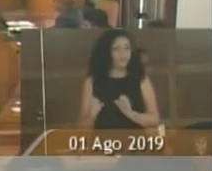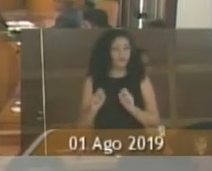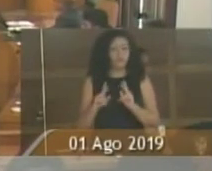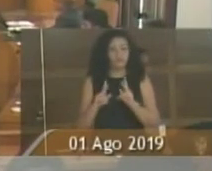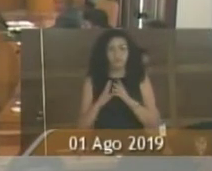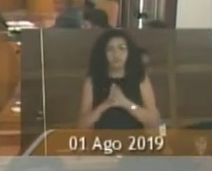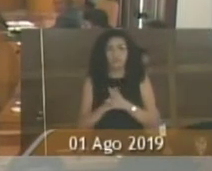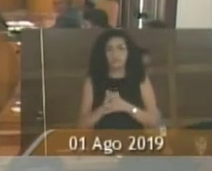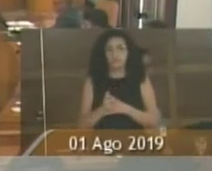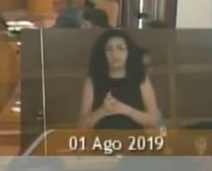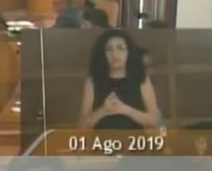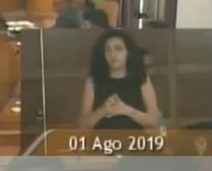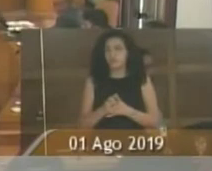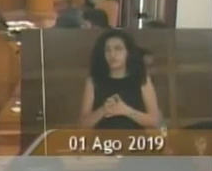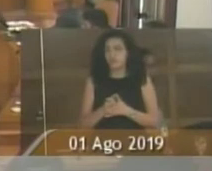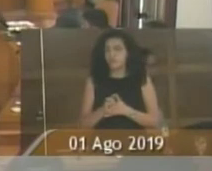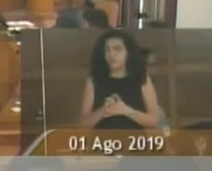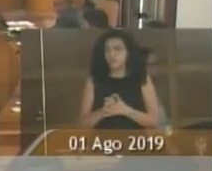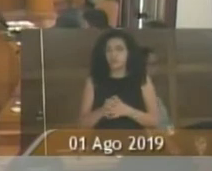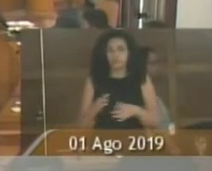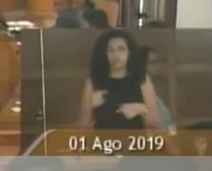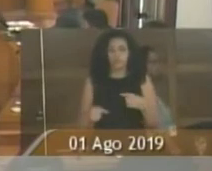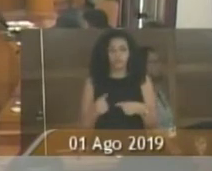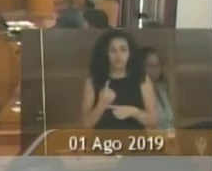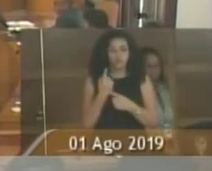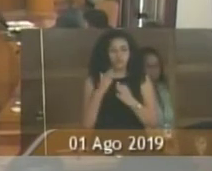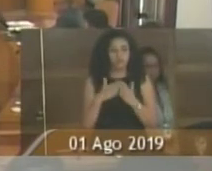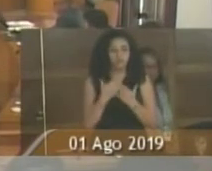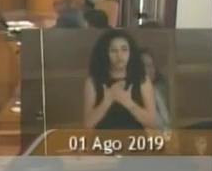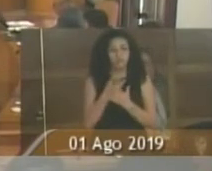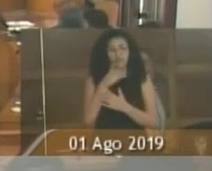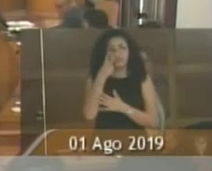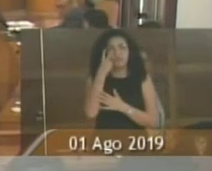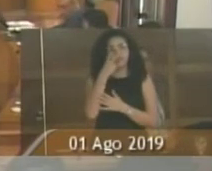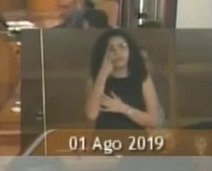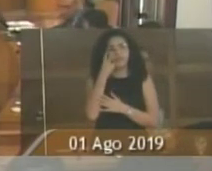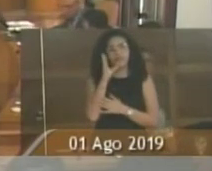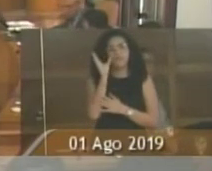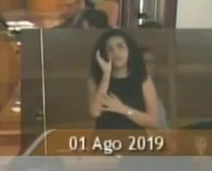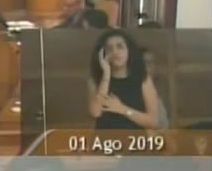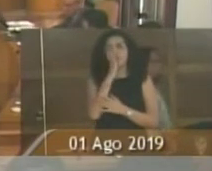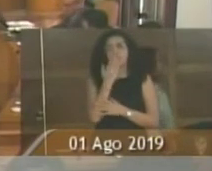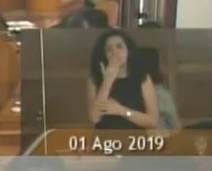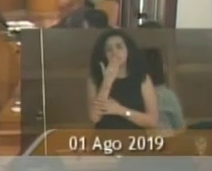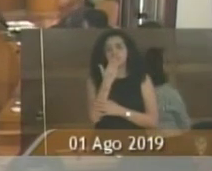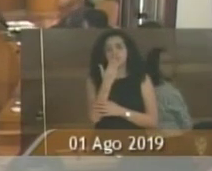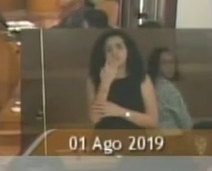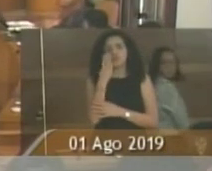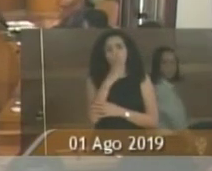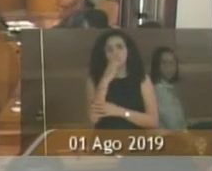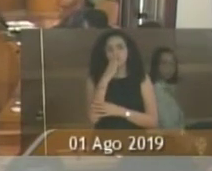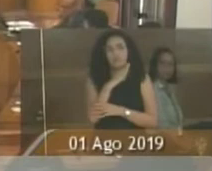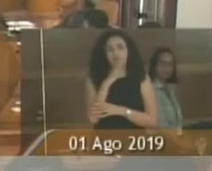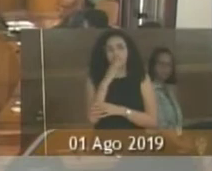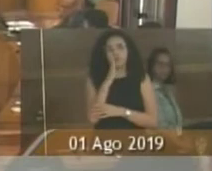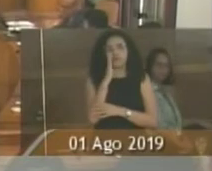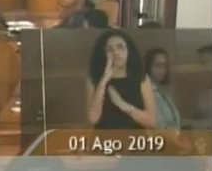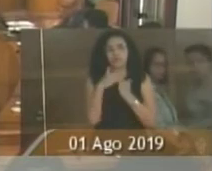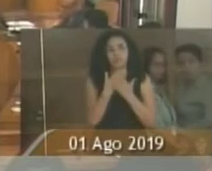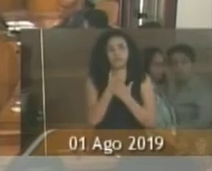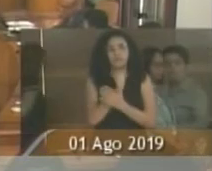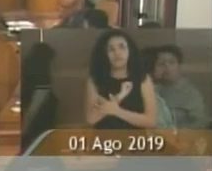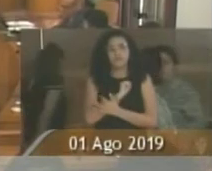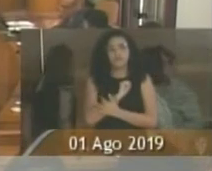Aprovado por 12 votos. Em discussão única, requerimento verbal de autoria da vereadora Tite Brasil, que solicitou regime de urgência para os requerimentos